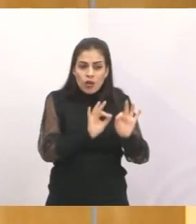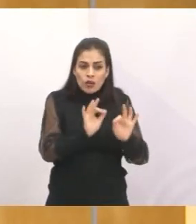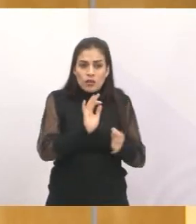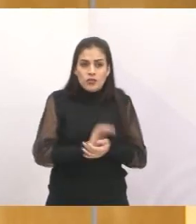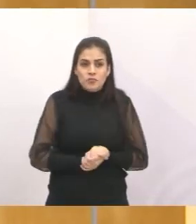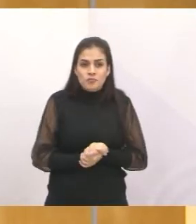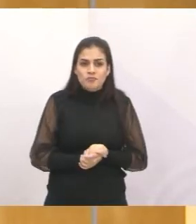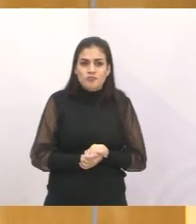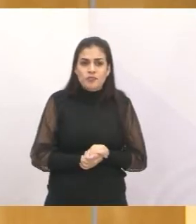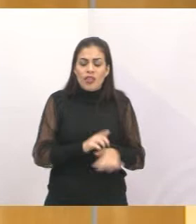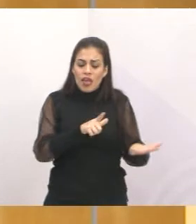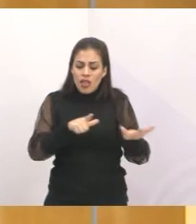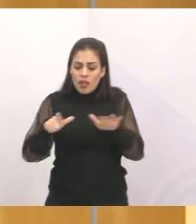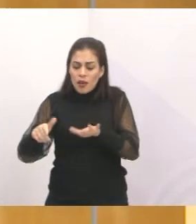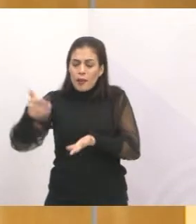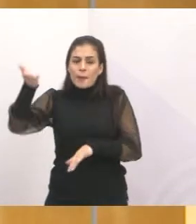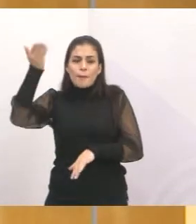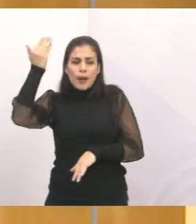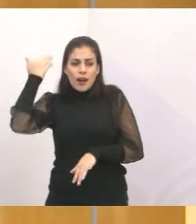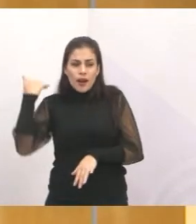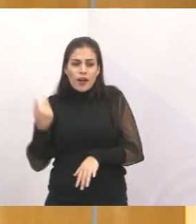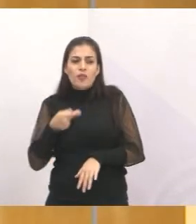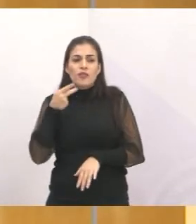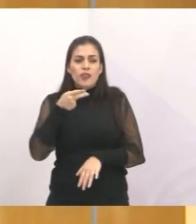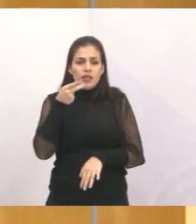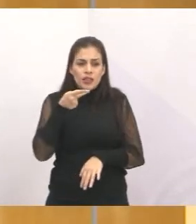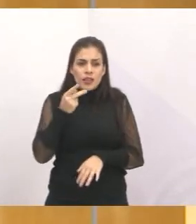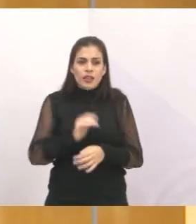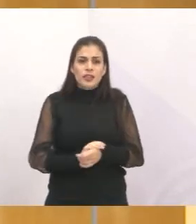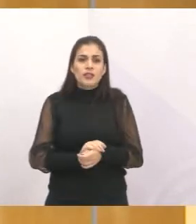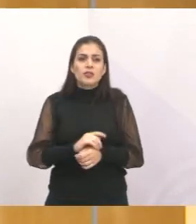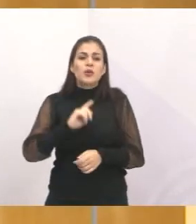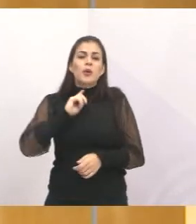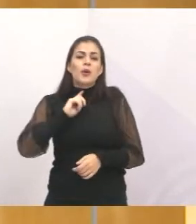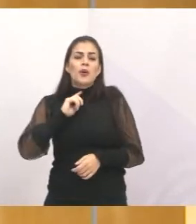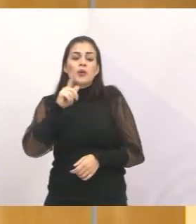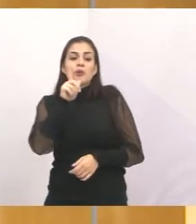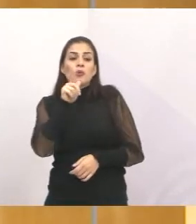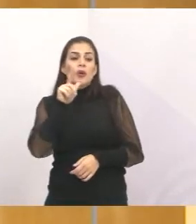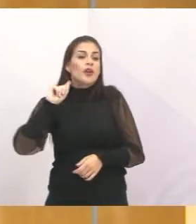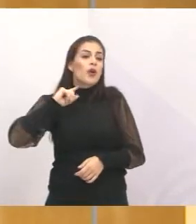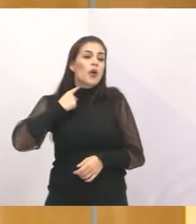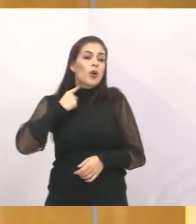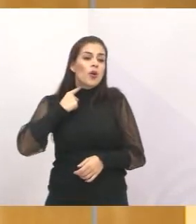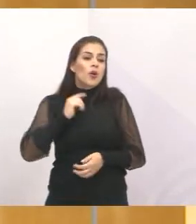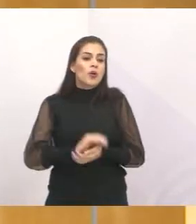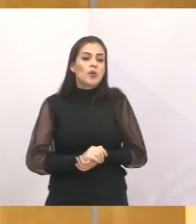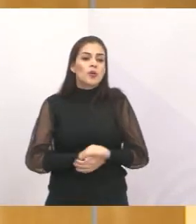do vazamento, do esgoto, lá do Lago Azul, assim como tenho insistido